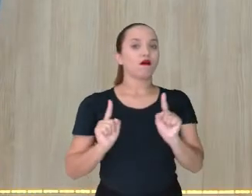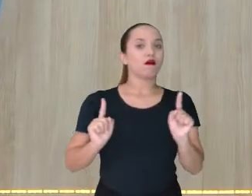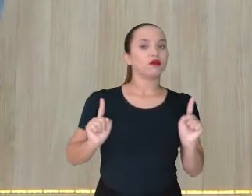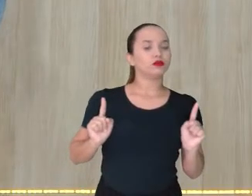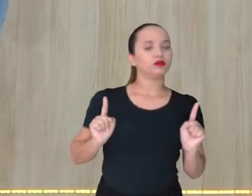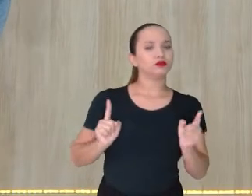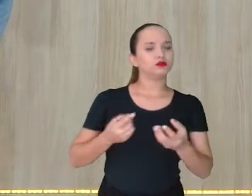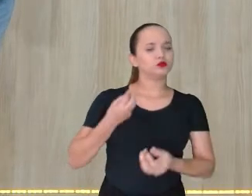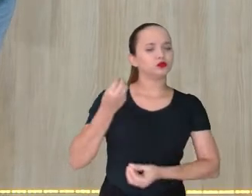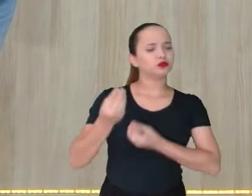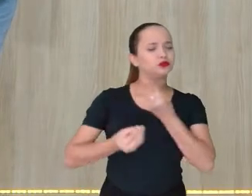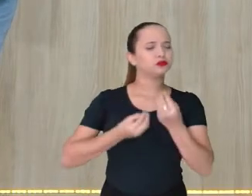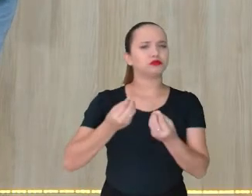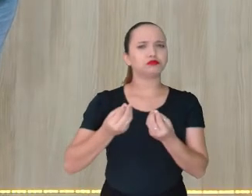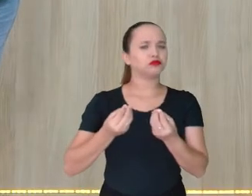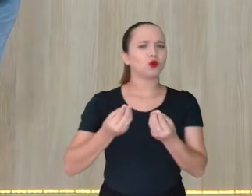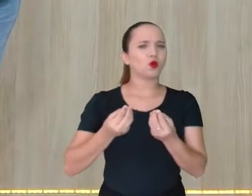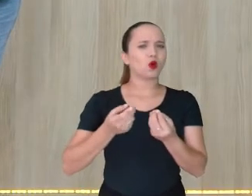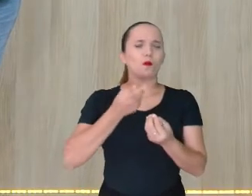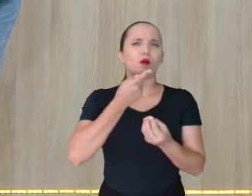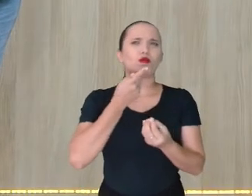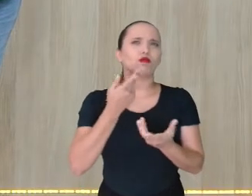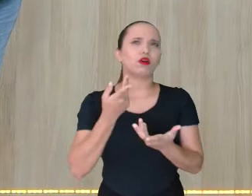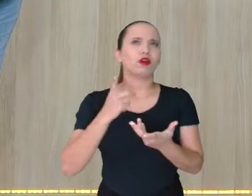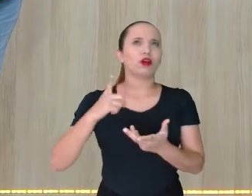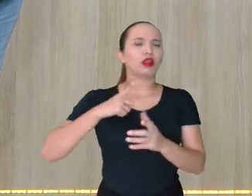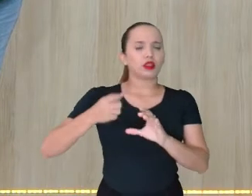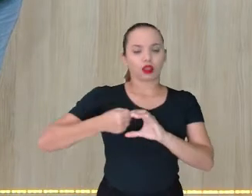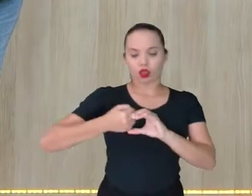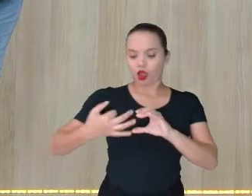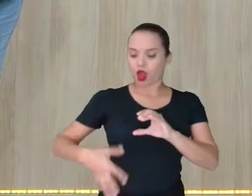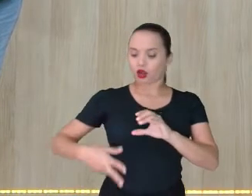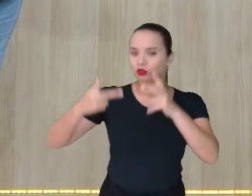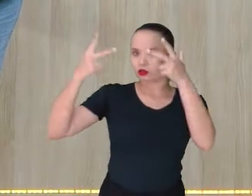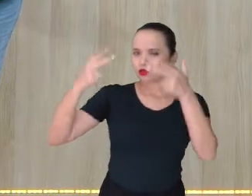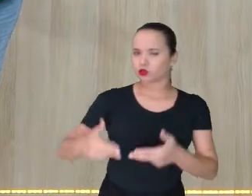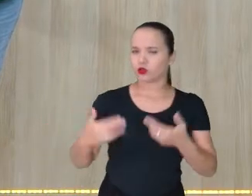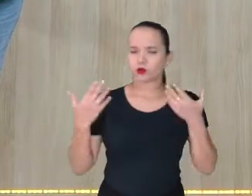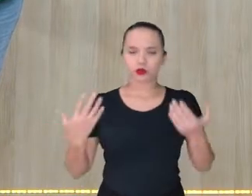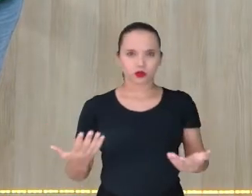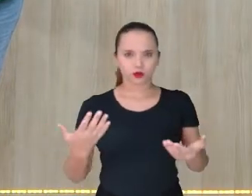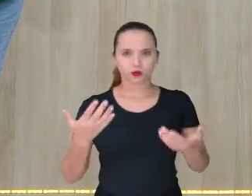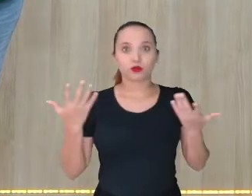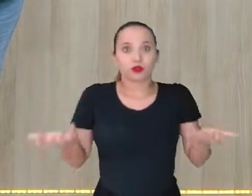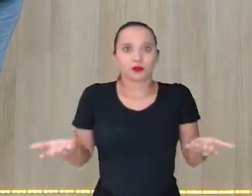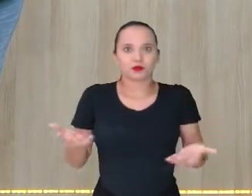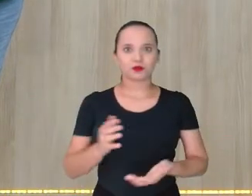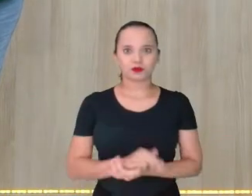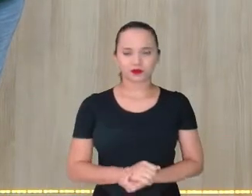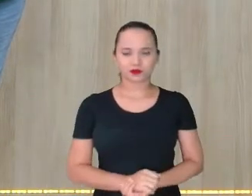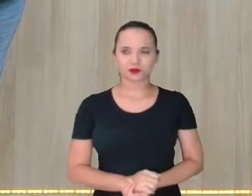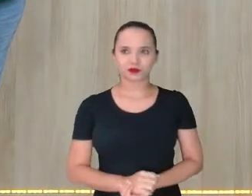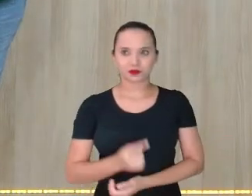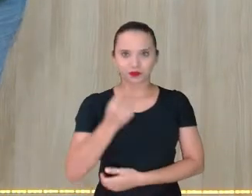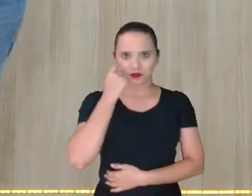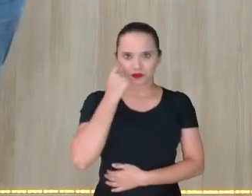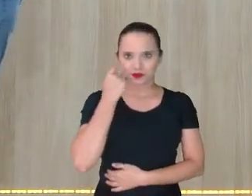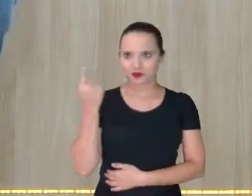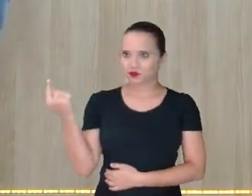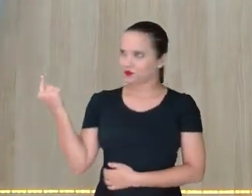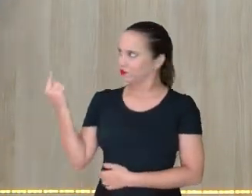como é que a gente diz que tem características em comum, né? Como é que a gente pensa nisso? Então, vamos lá. Olha só.